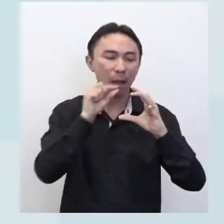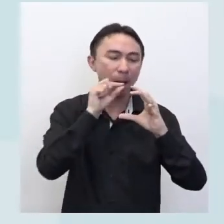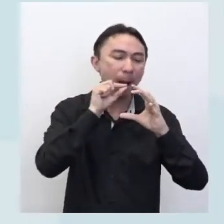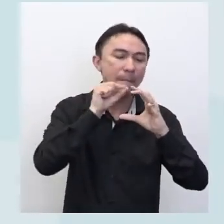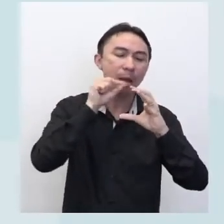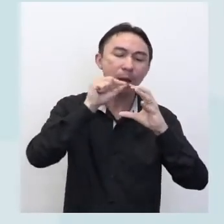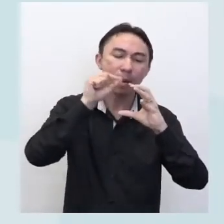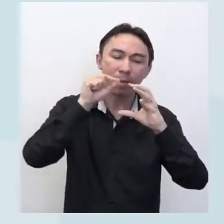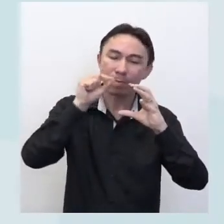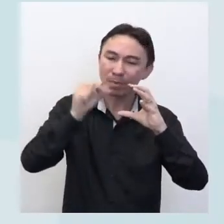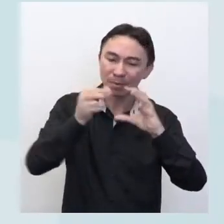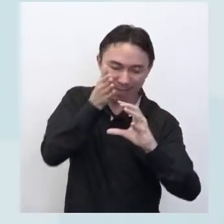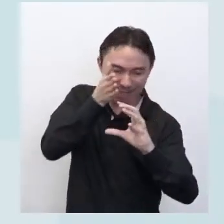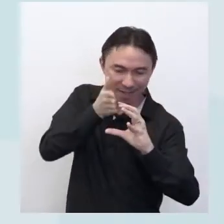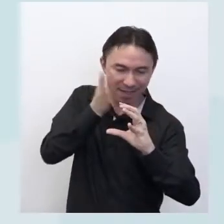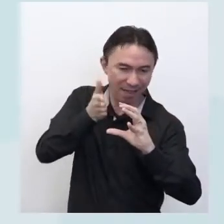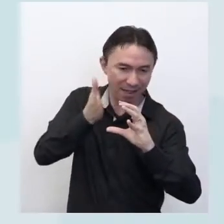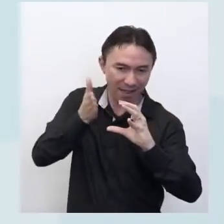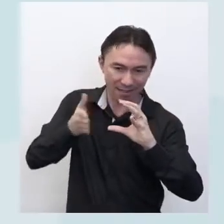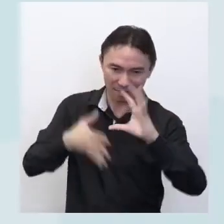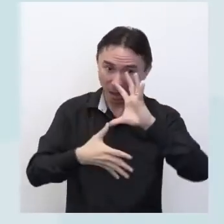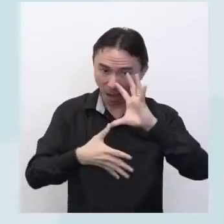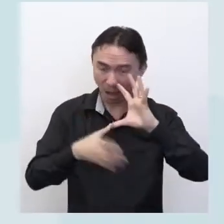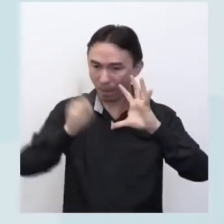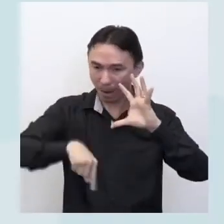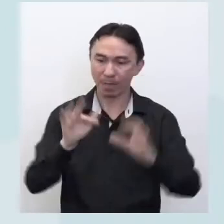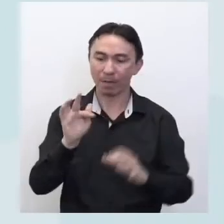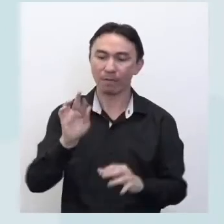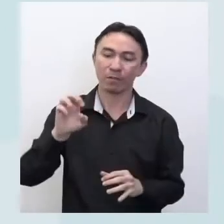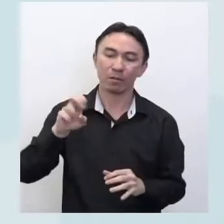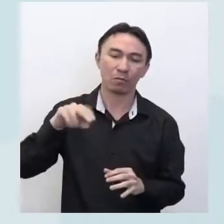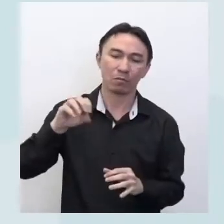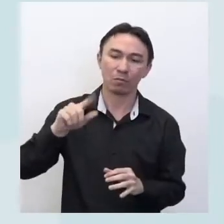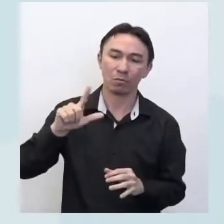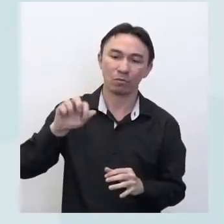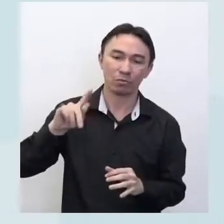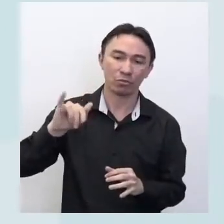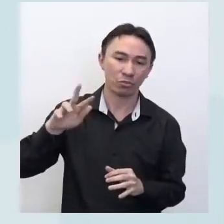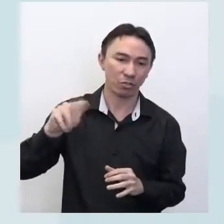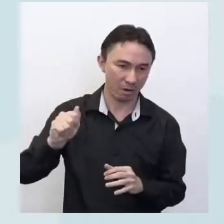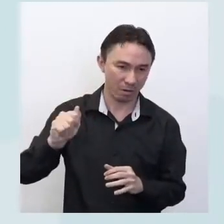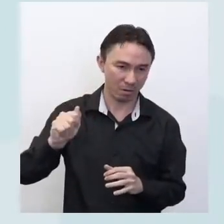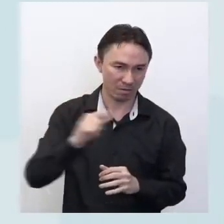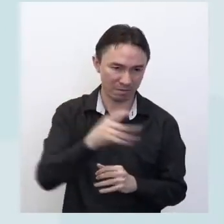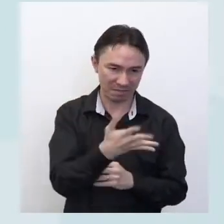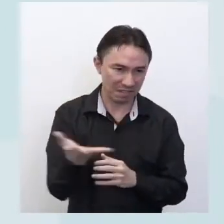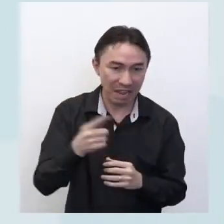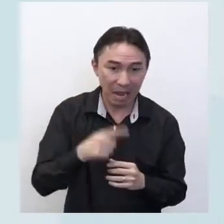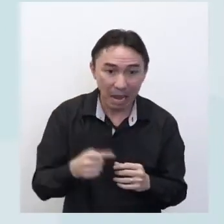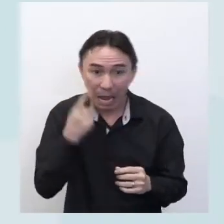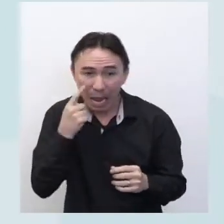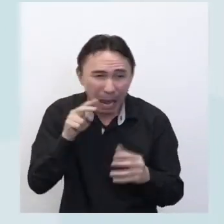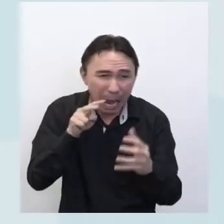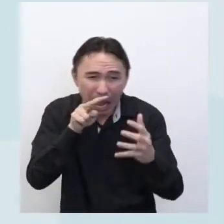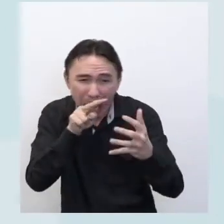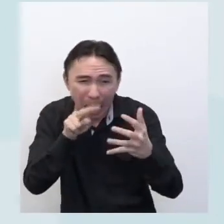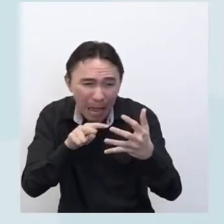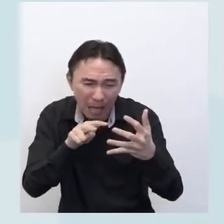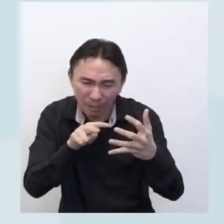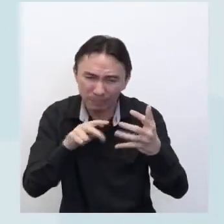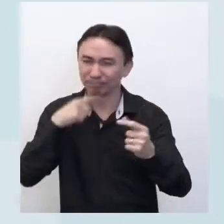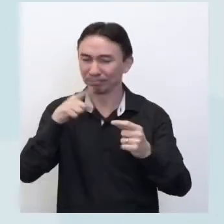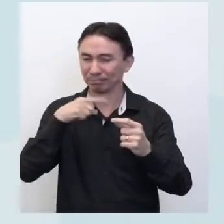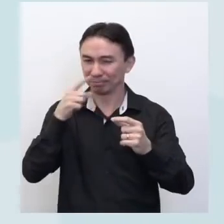cérebro. Esse aí é o mapa da frenologia. Talvez não dê para vocês lerem muito bem o que está colocado, mas eu vou contar